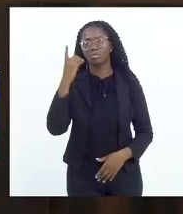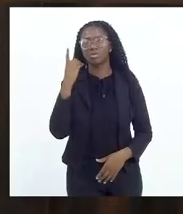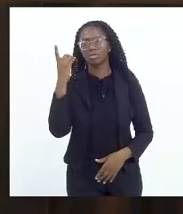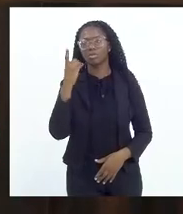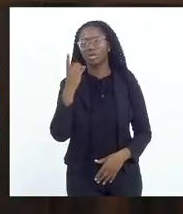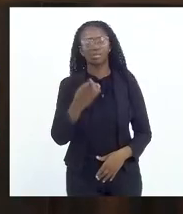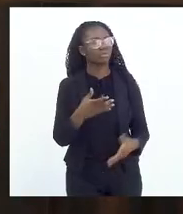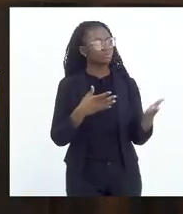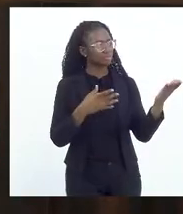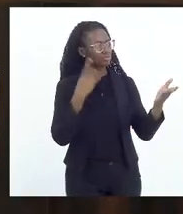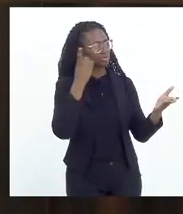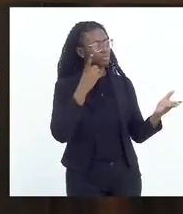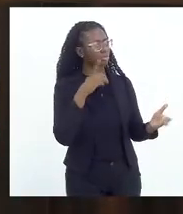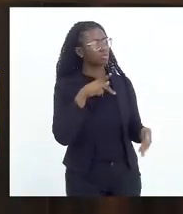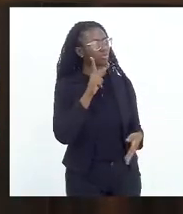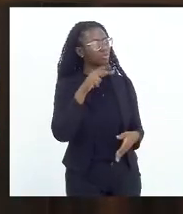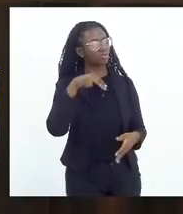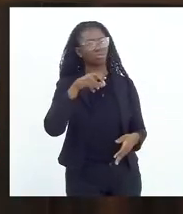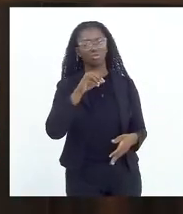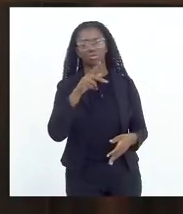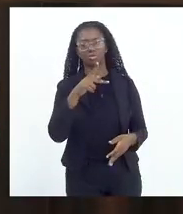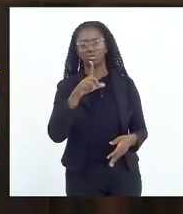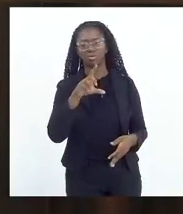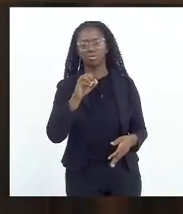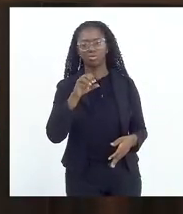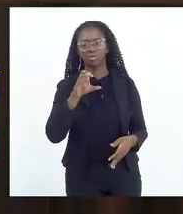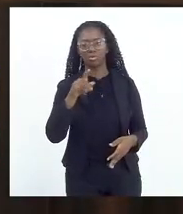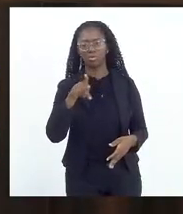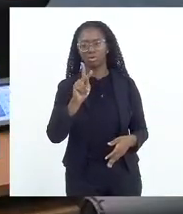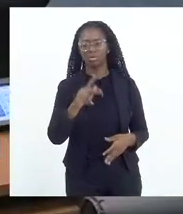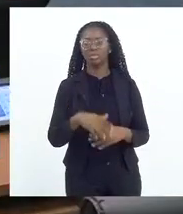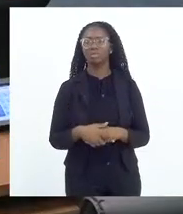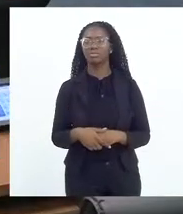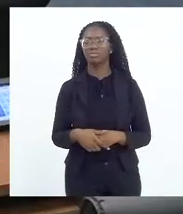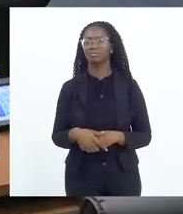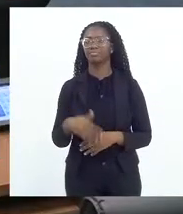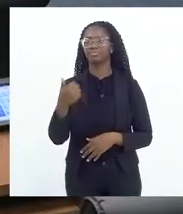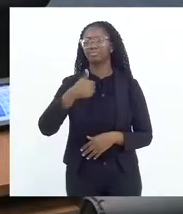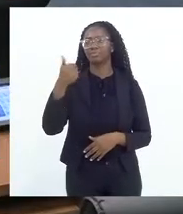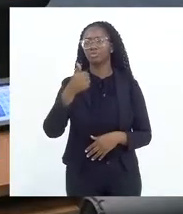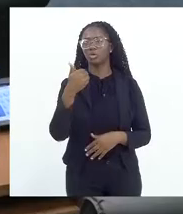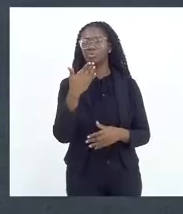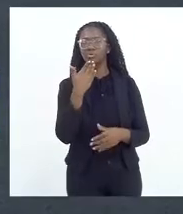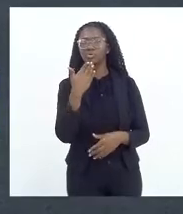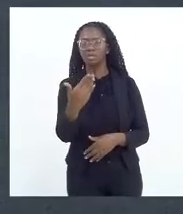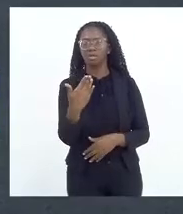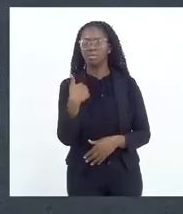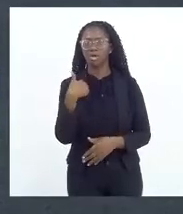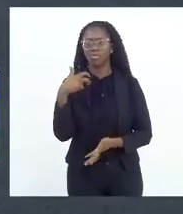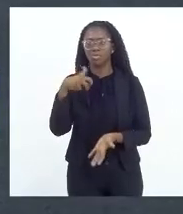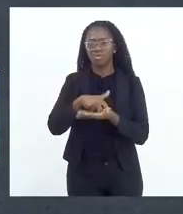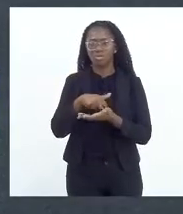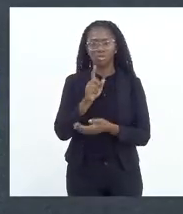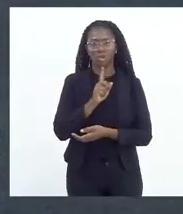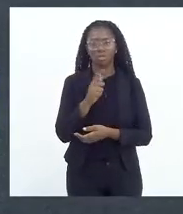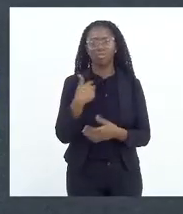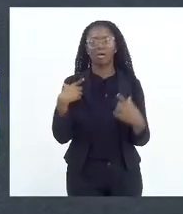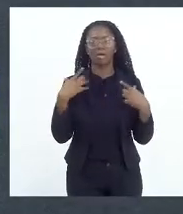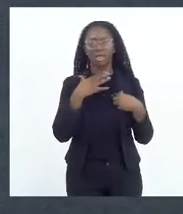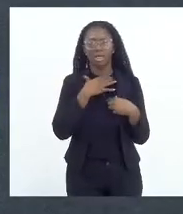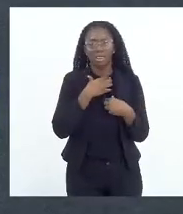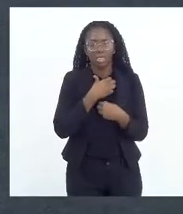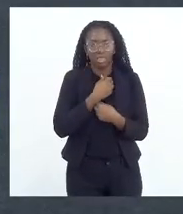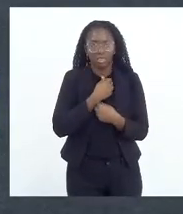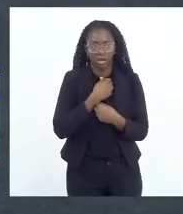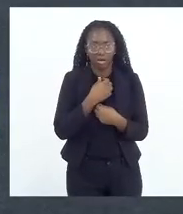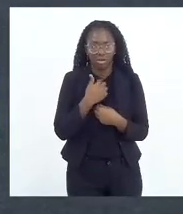Quinoploc. Obrigado, presidente. Primeiro, pedir à corregedoria da casa que não me puna por estar sem gravata, porque essa camisa encolheu,